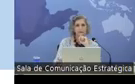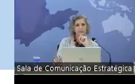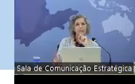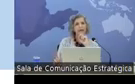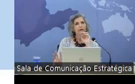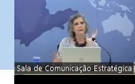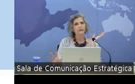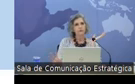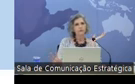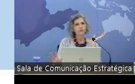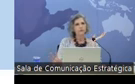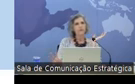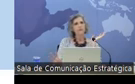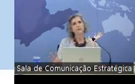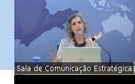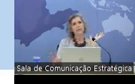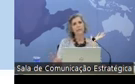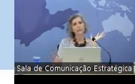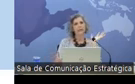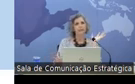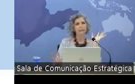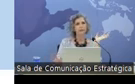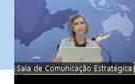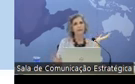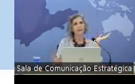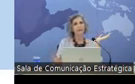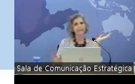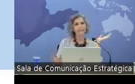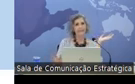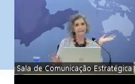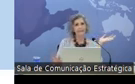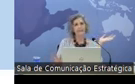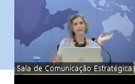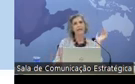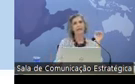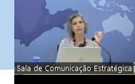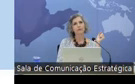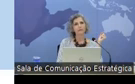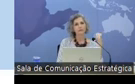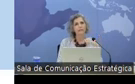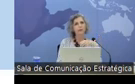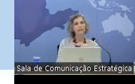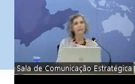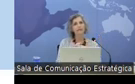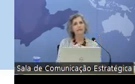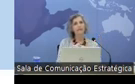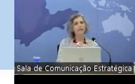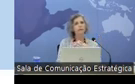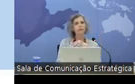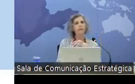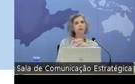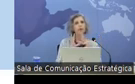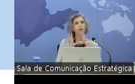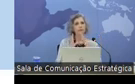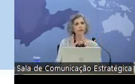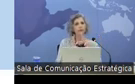né a ficha de notificação a gente sabe que até 2006 é anti usar você não entendo cê a